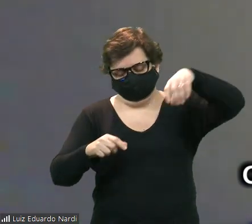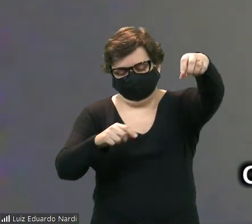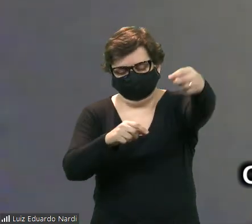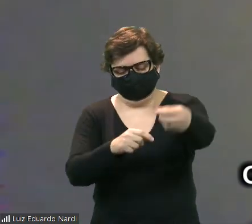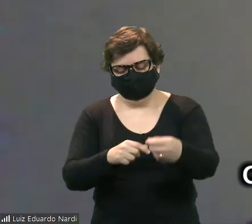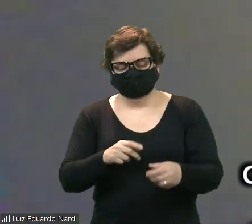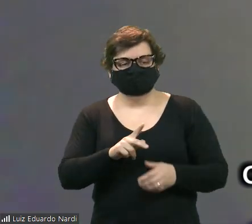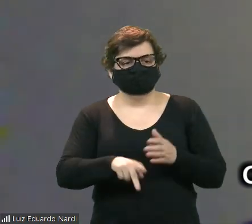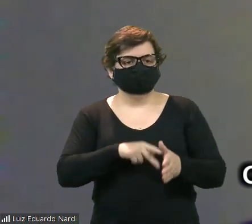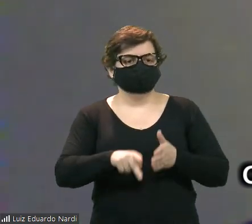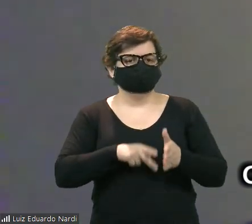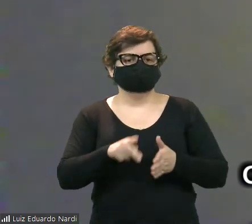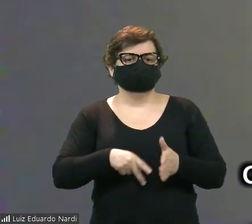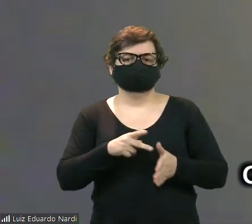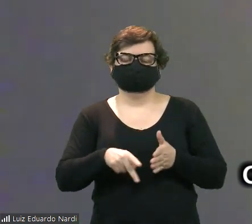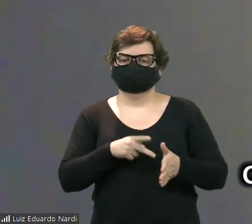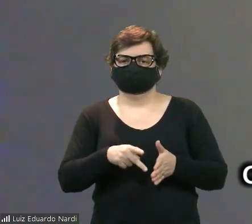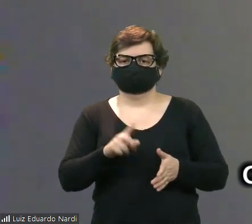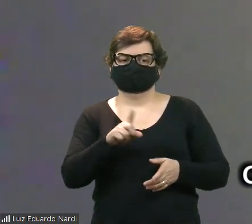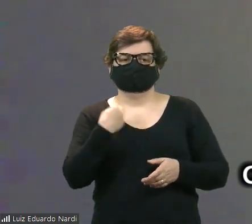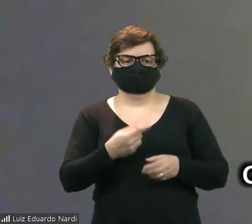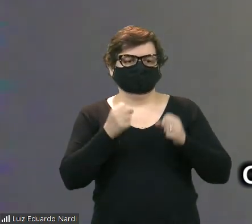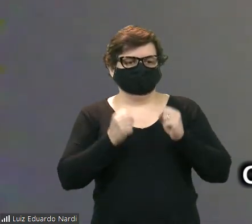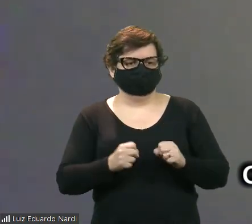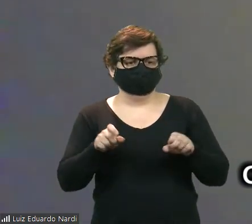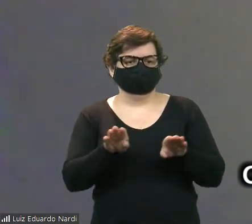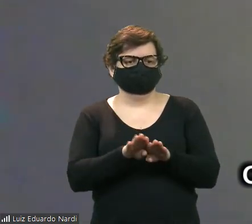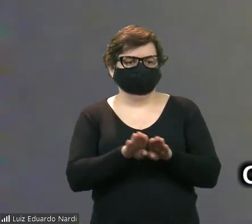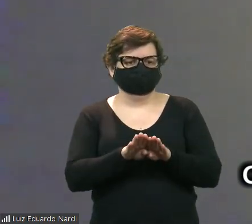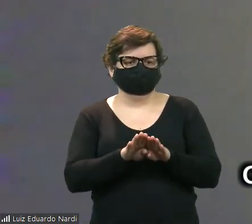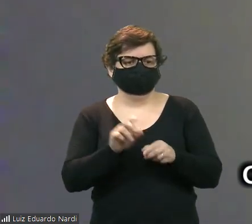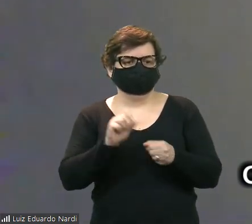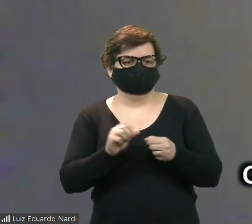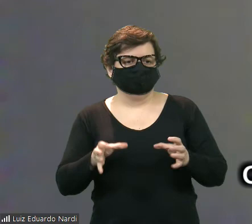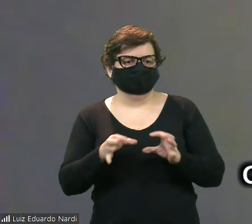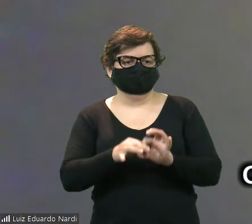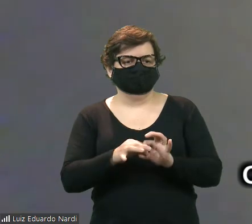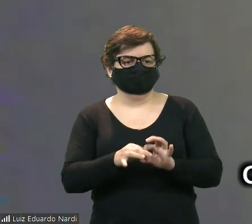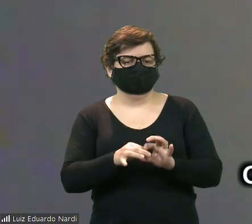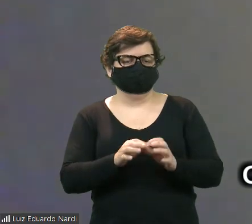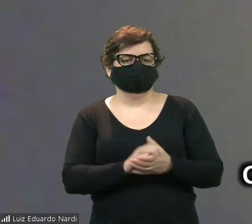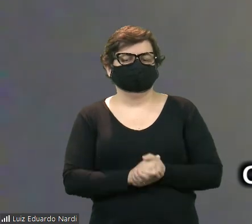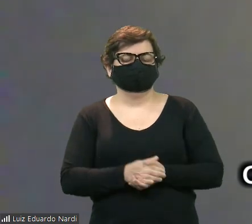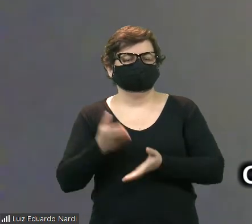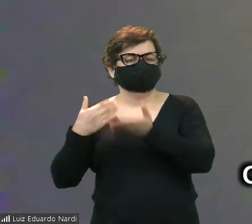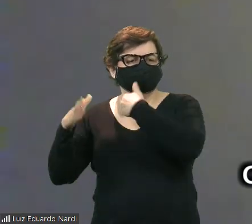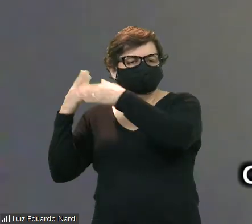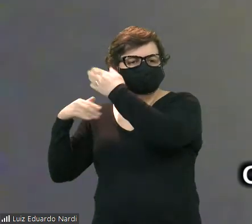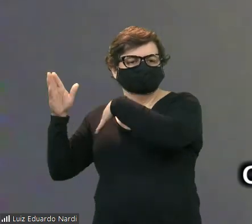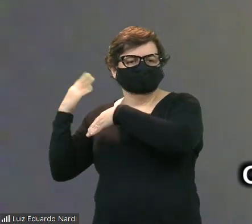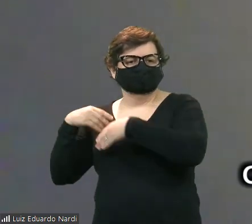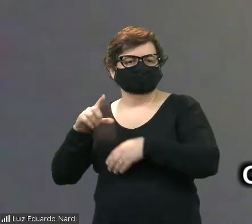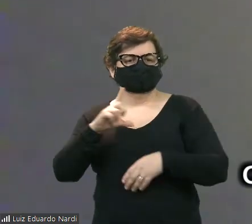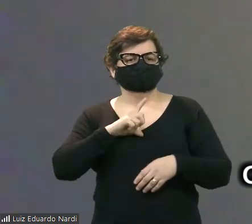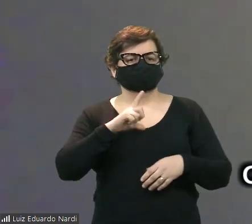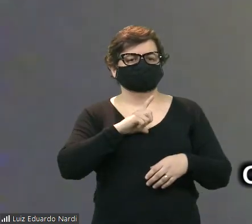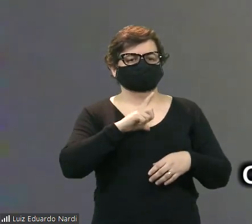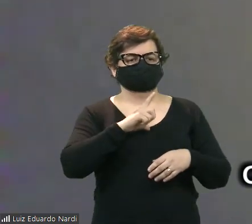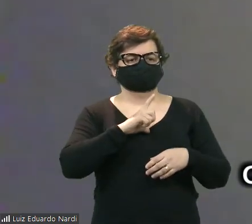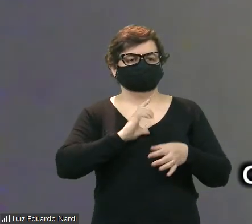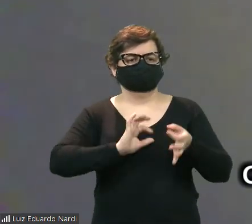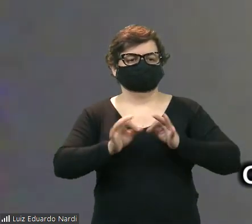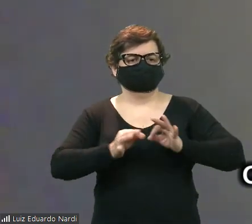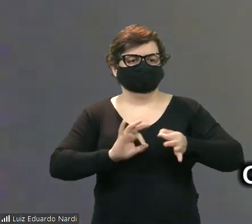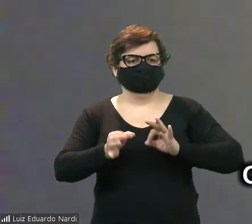pudéssemos fazer também essa ligação, vereador Cício. Havia lá aquele projeto lá antigo do prefeito